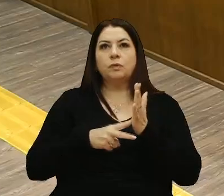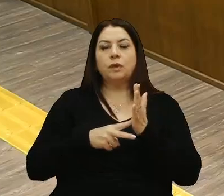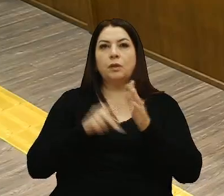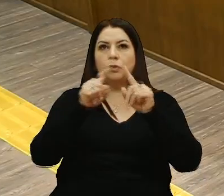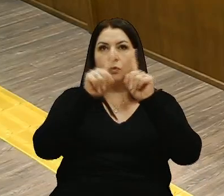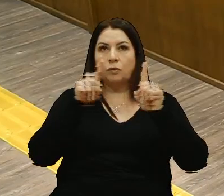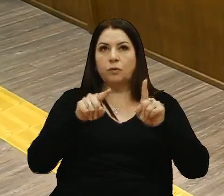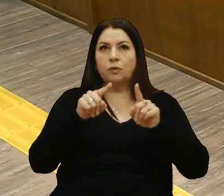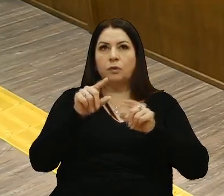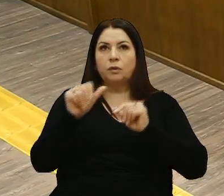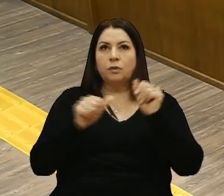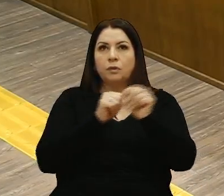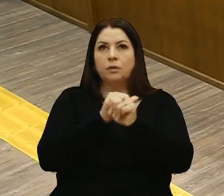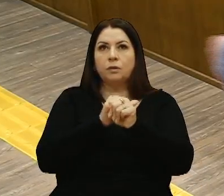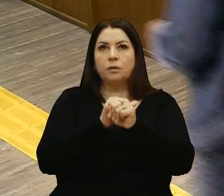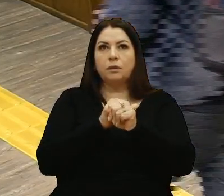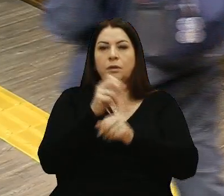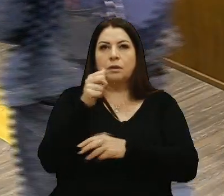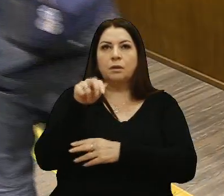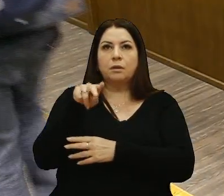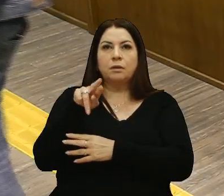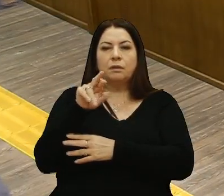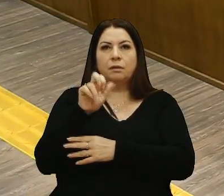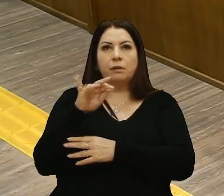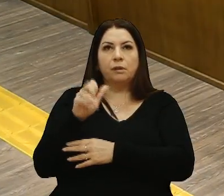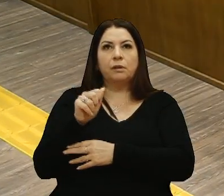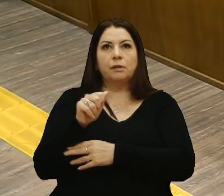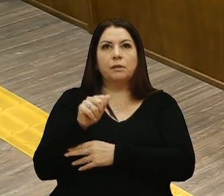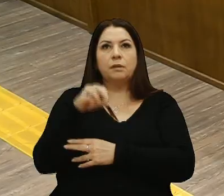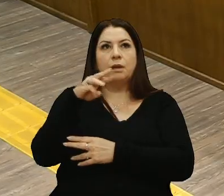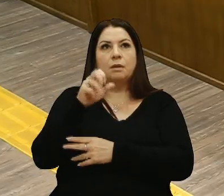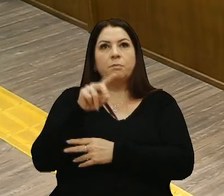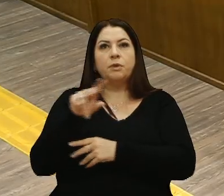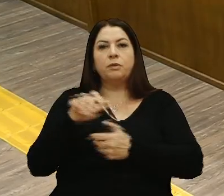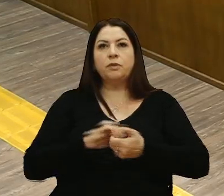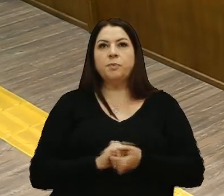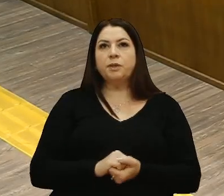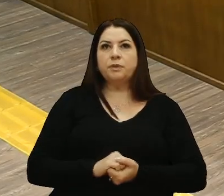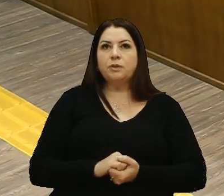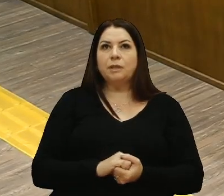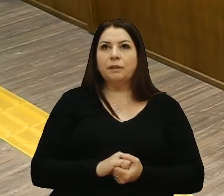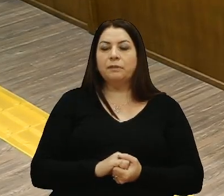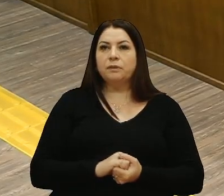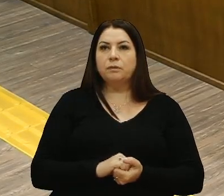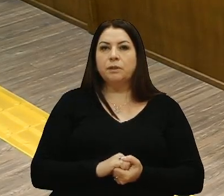vai revezar entre a Andréia e a Malu. Por favor, Malu, pode ficar aqui também.